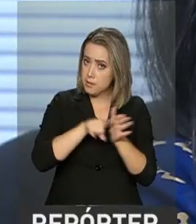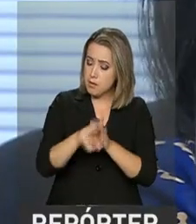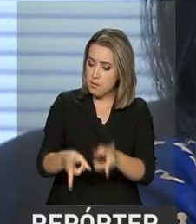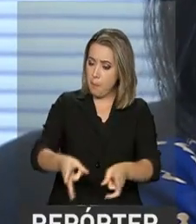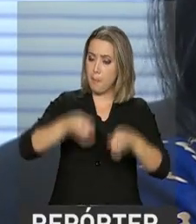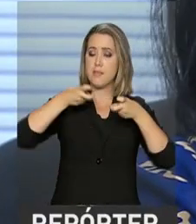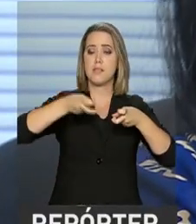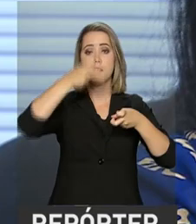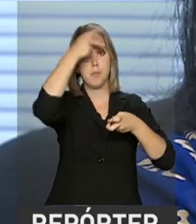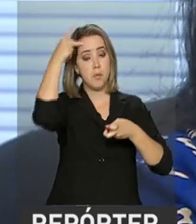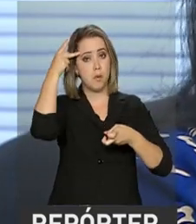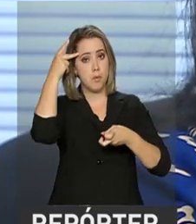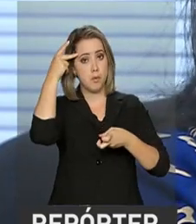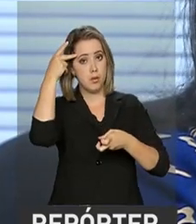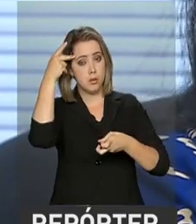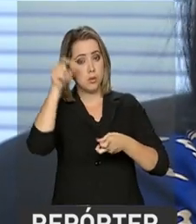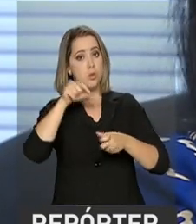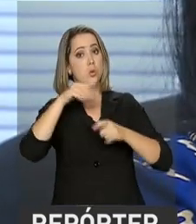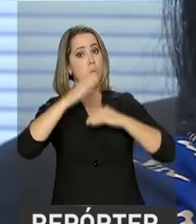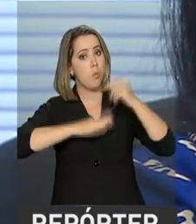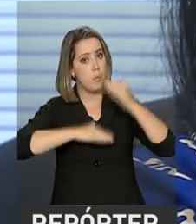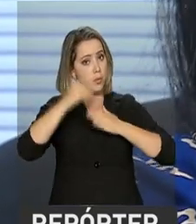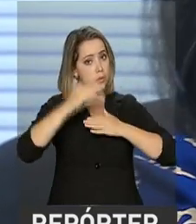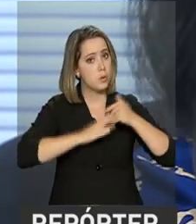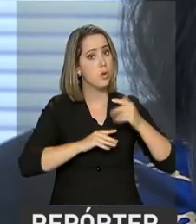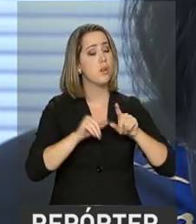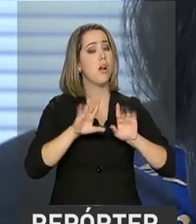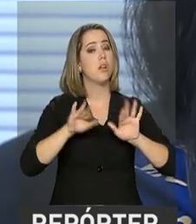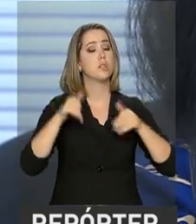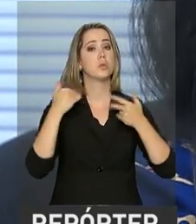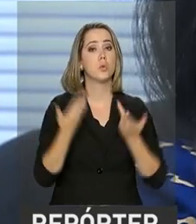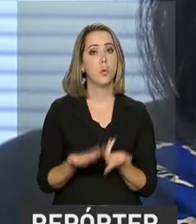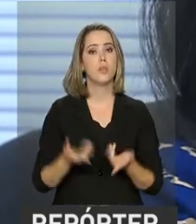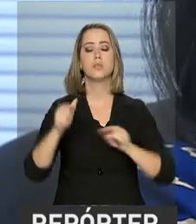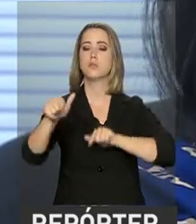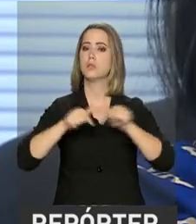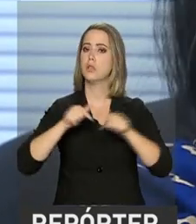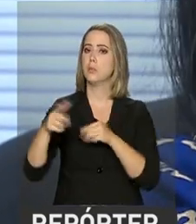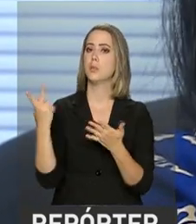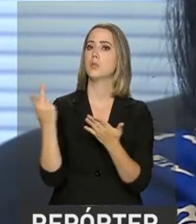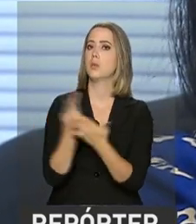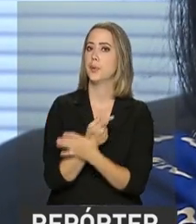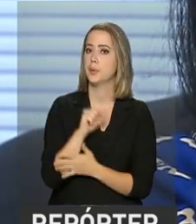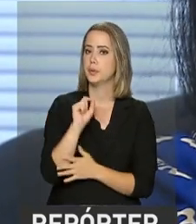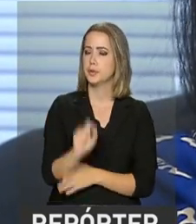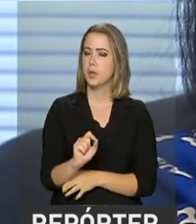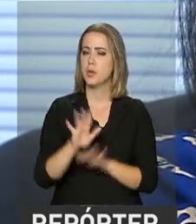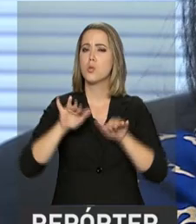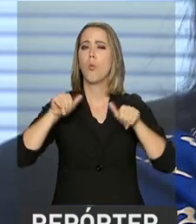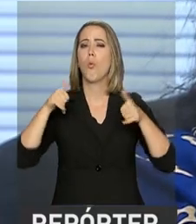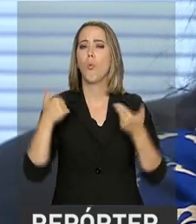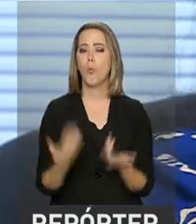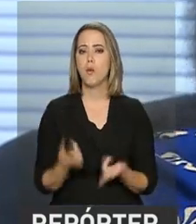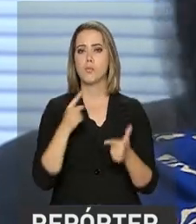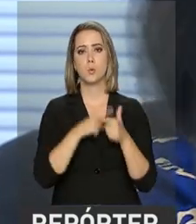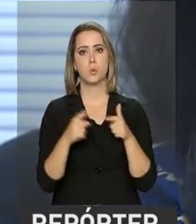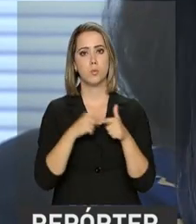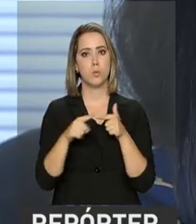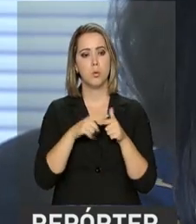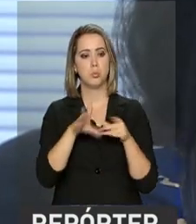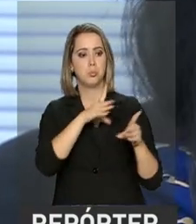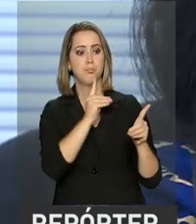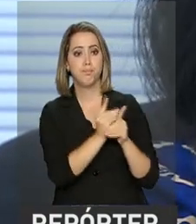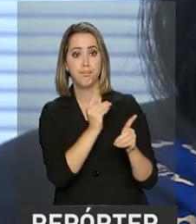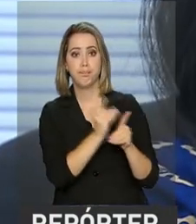Quem realiza Quem são os profissionais Quais são as atividades que são realizadas Quais são as maiores vulnerabilidades e